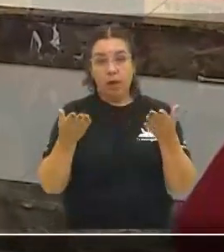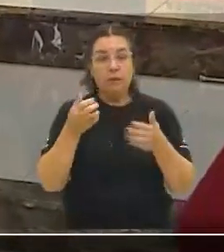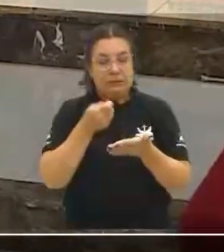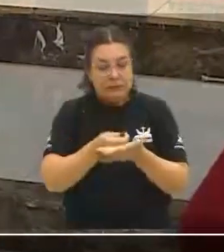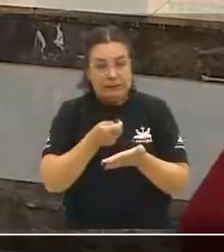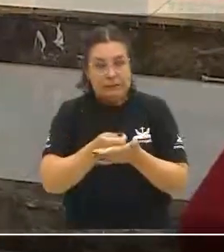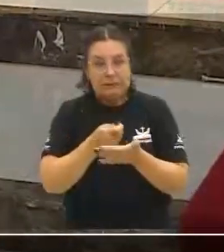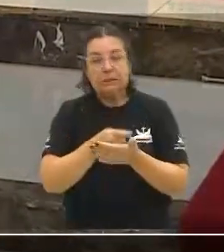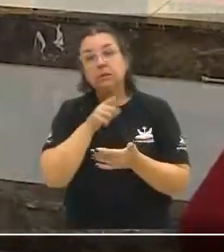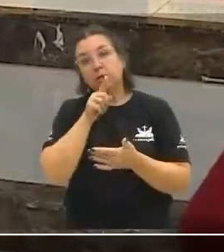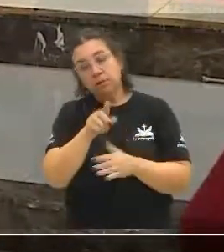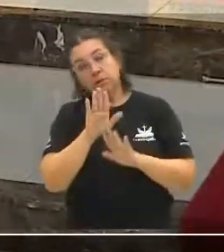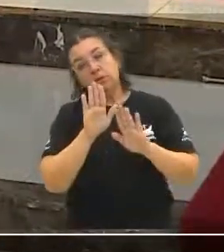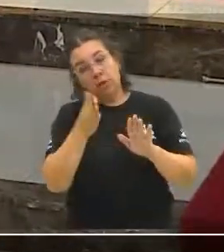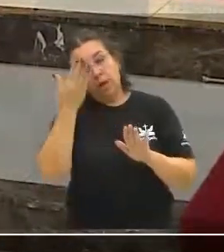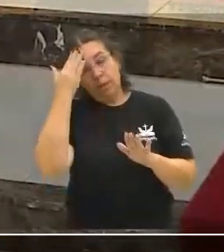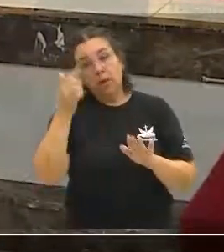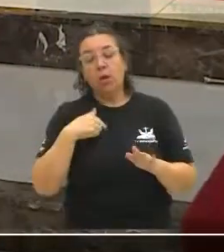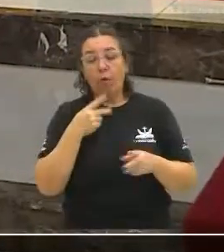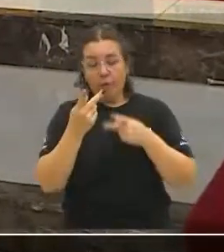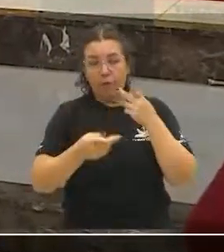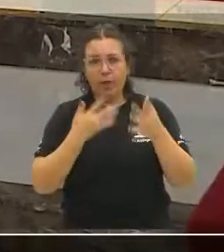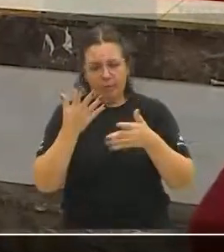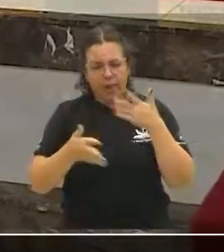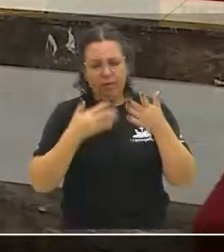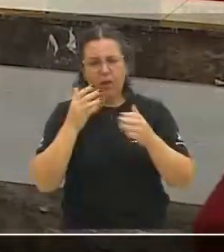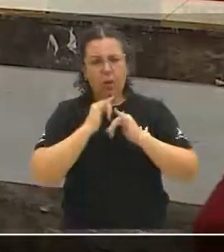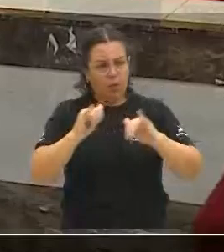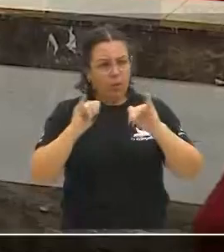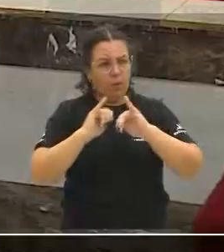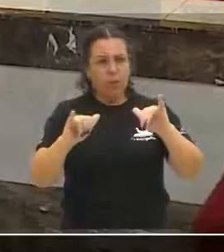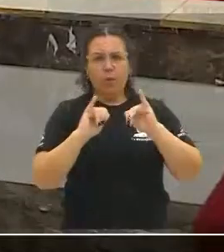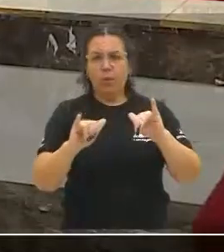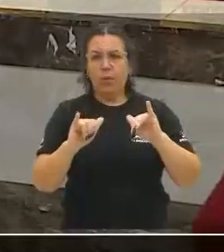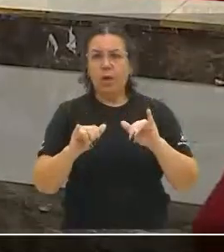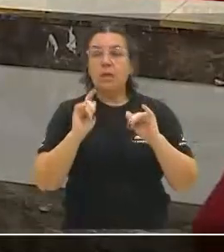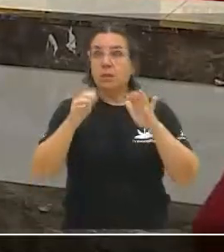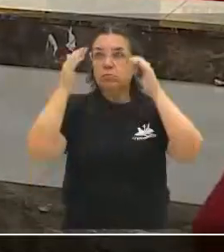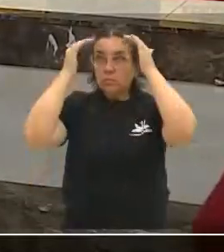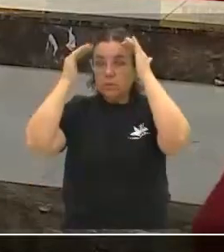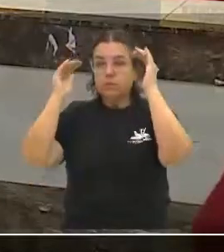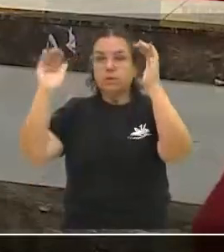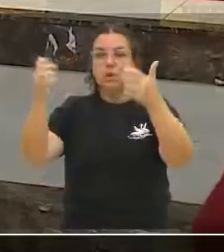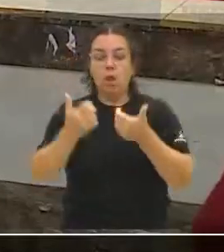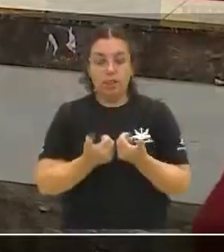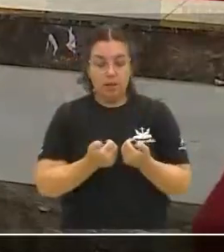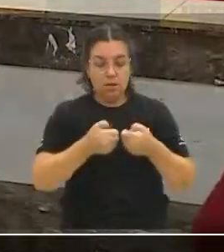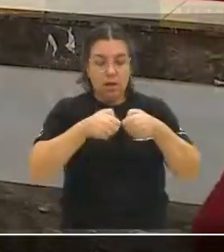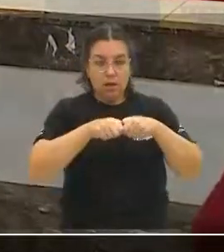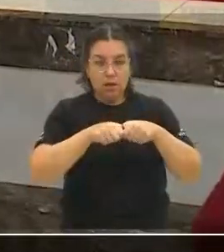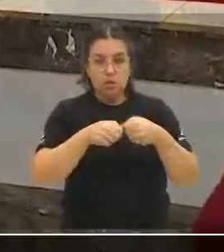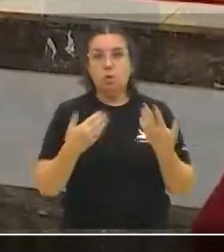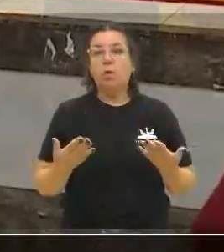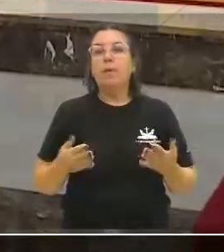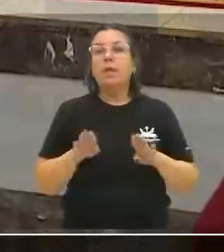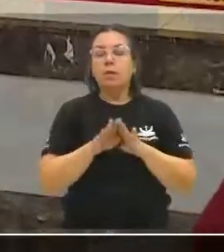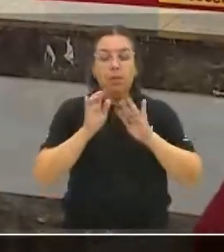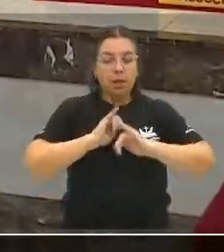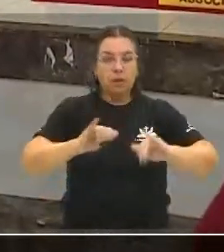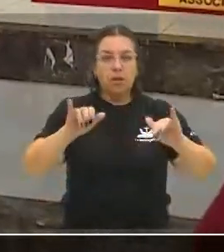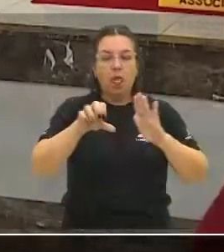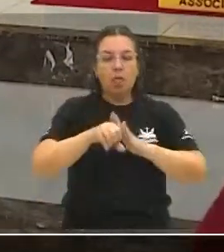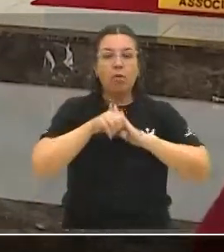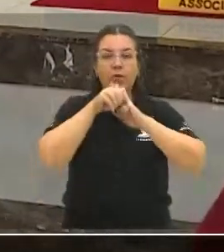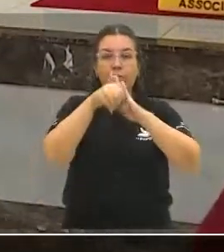vocês vão ouvir mais e mais, divulgar na devoção do terço, divulgar na